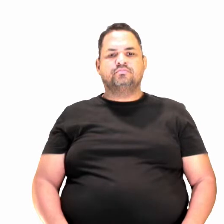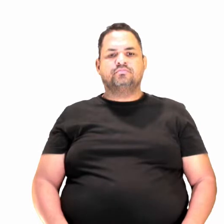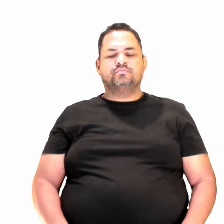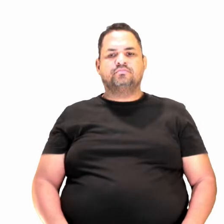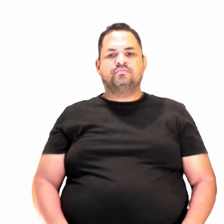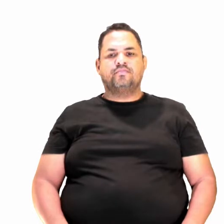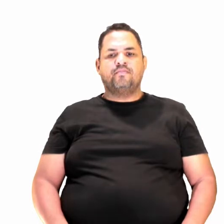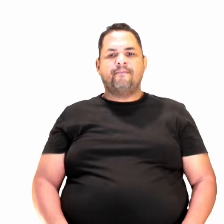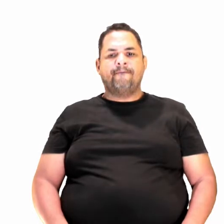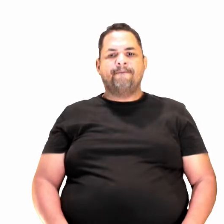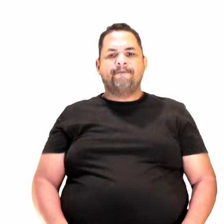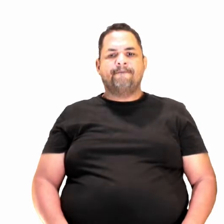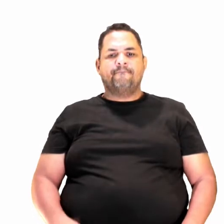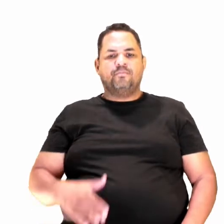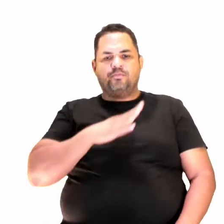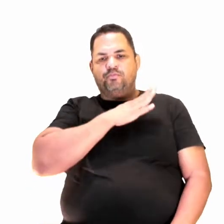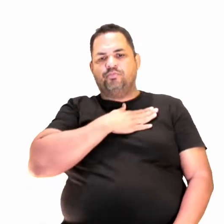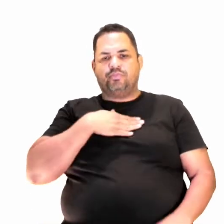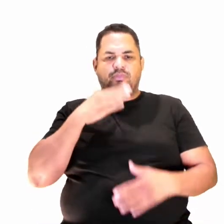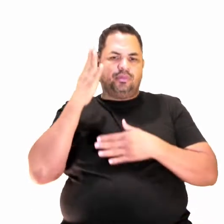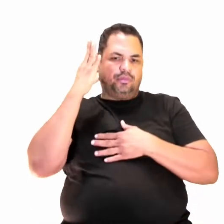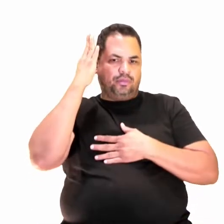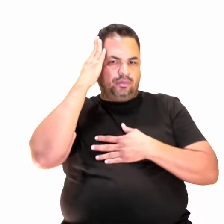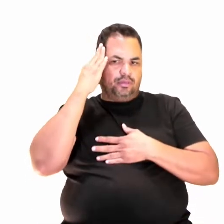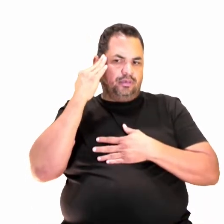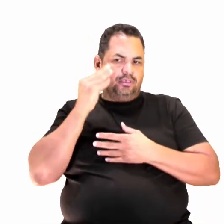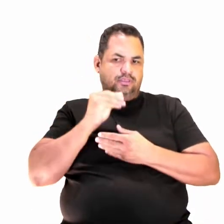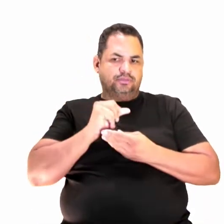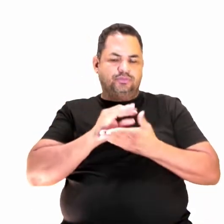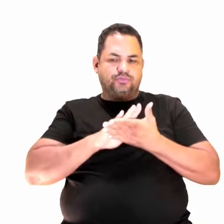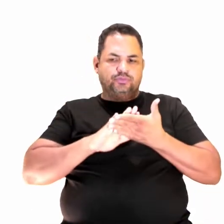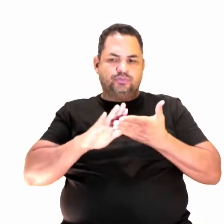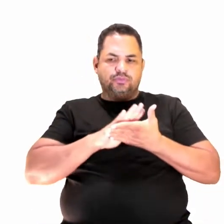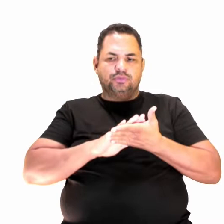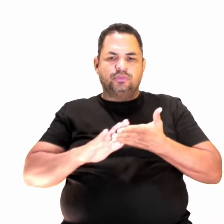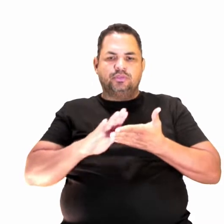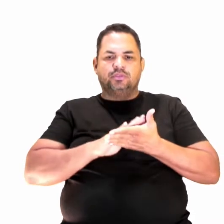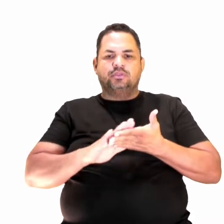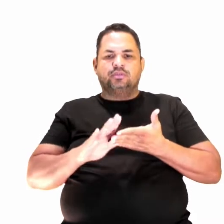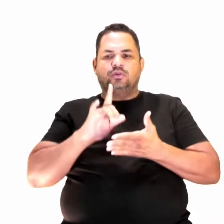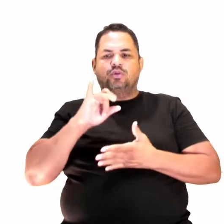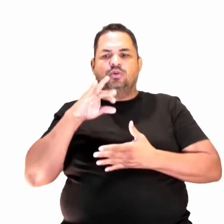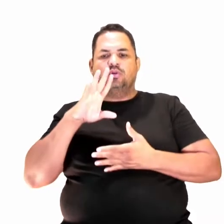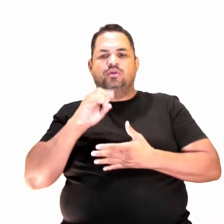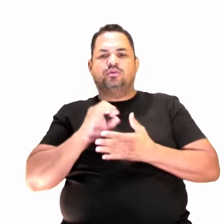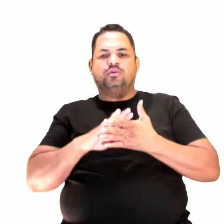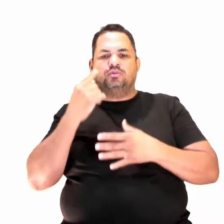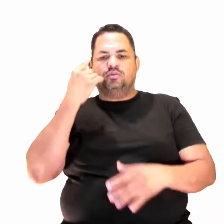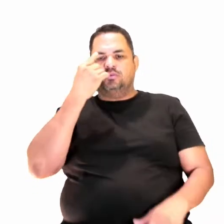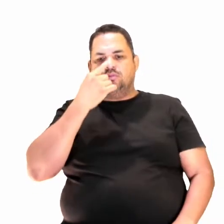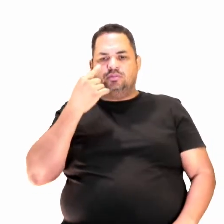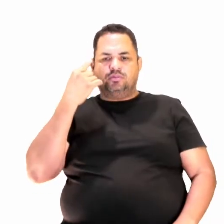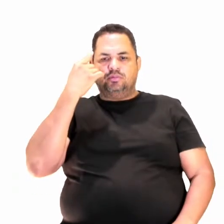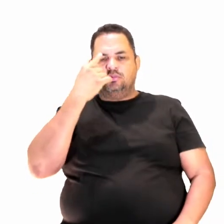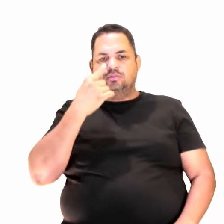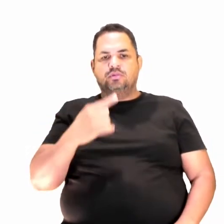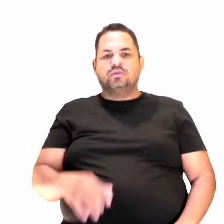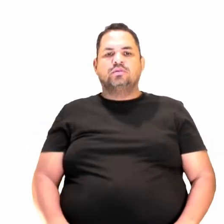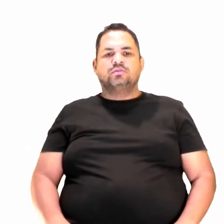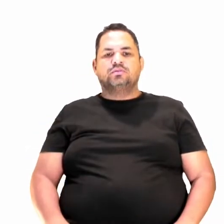várias situações para a gente usar. High vai significar altura. High, altura.